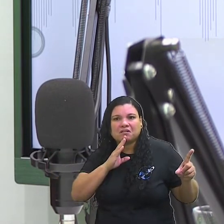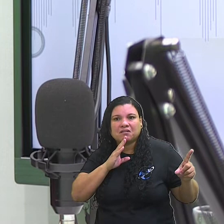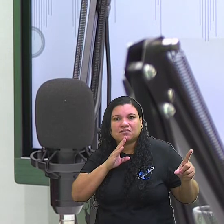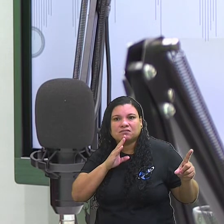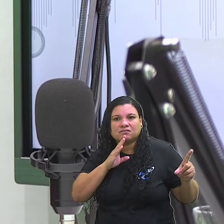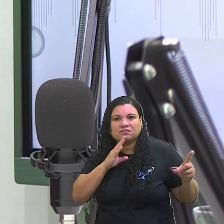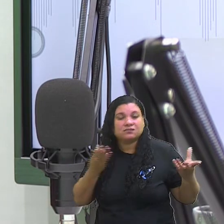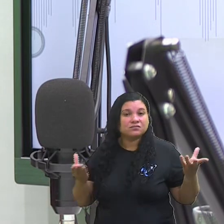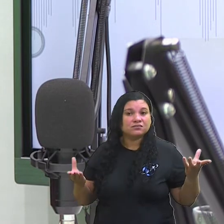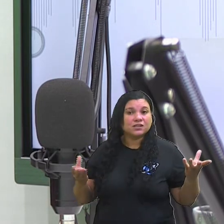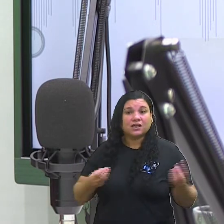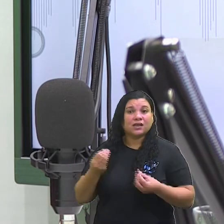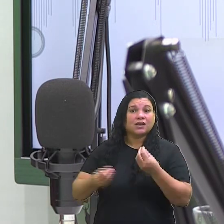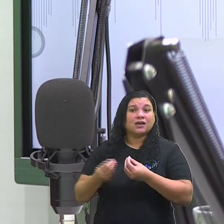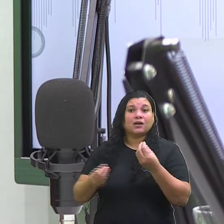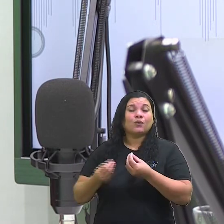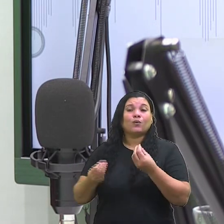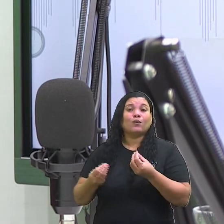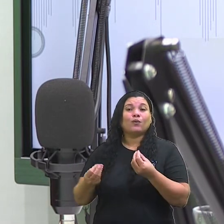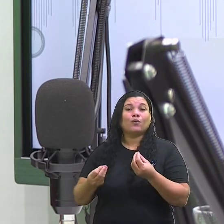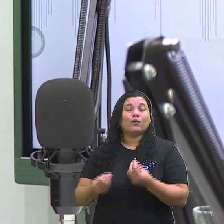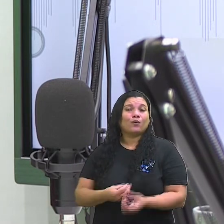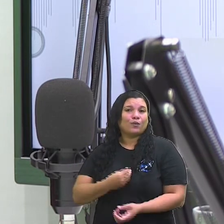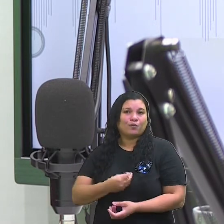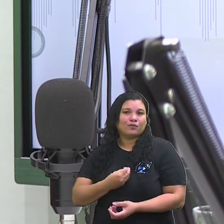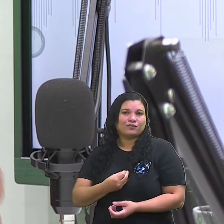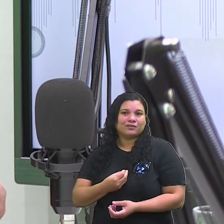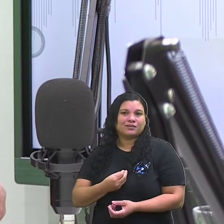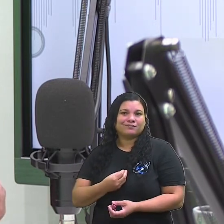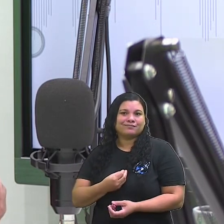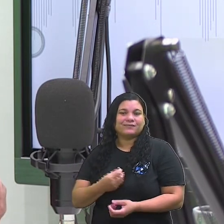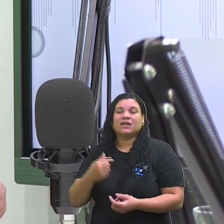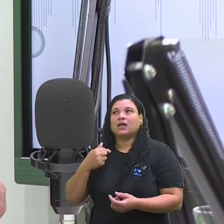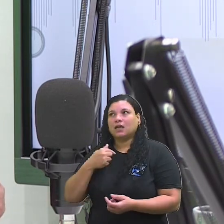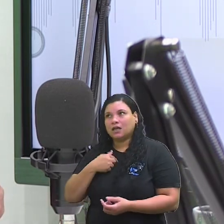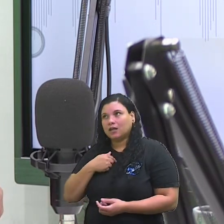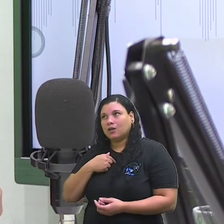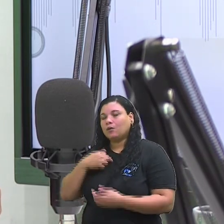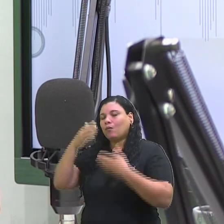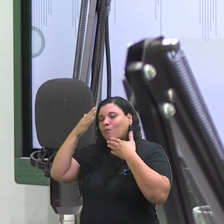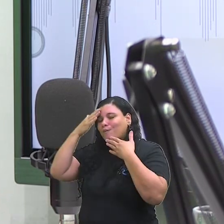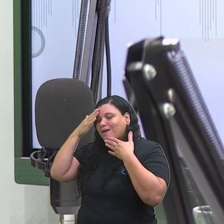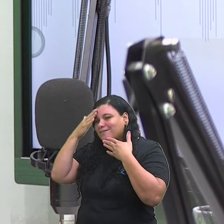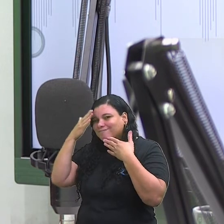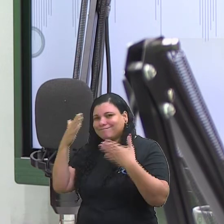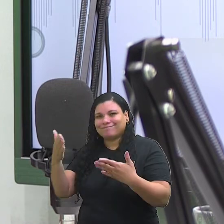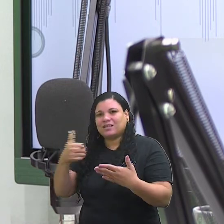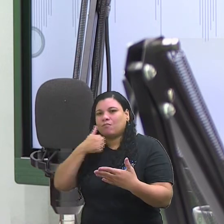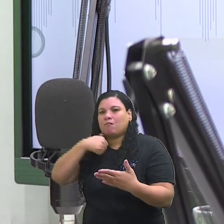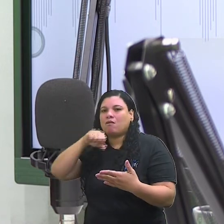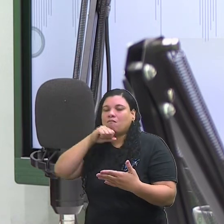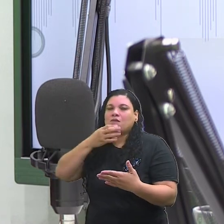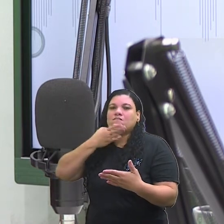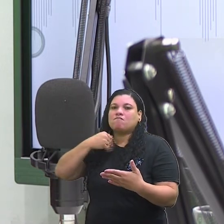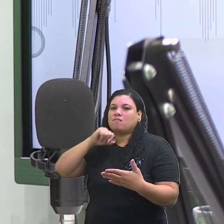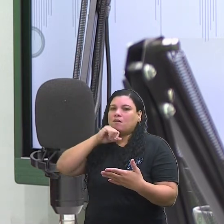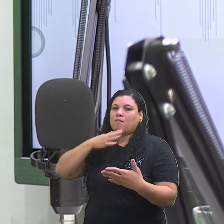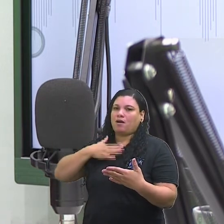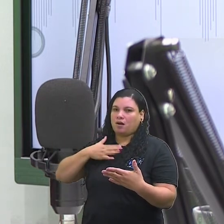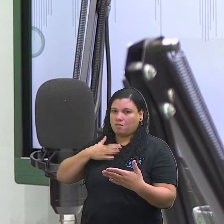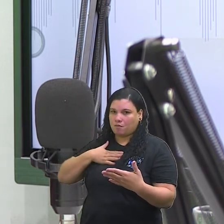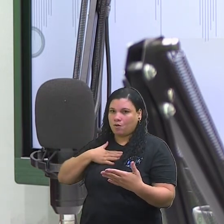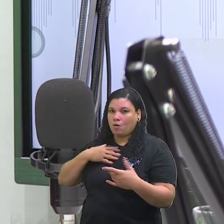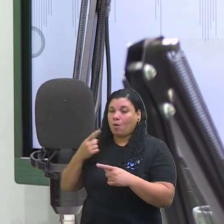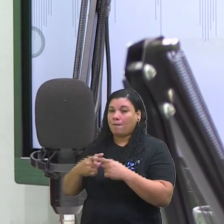deram, porque determinadas coisas que eu quis fazê-las lá atrás e eles me disseram não, e eu me chateei,